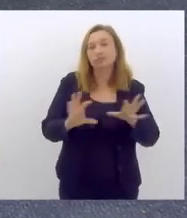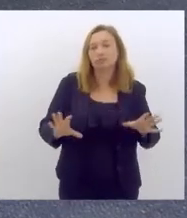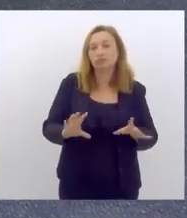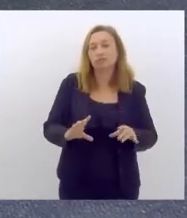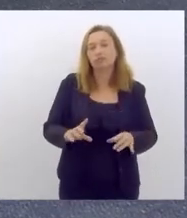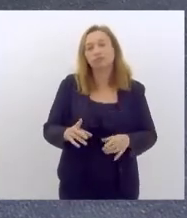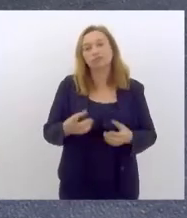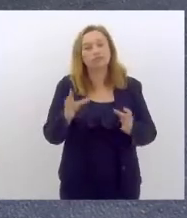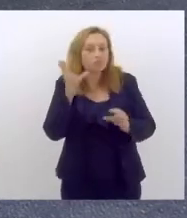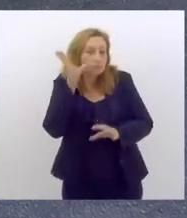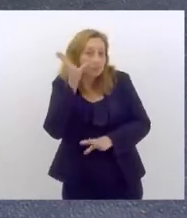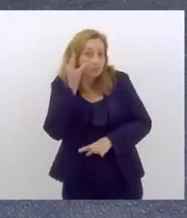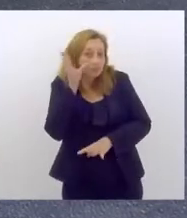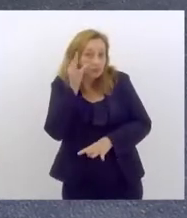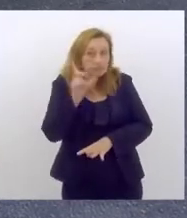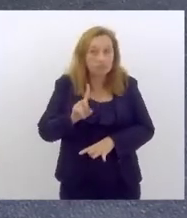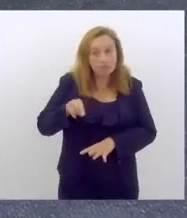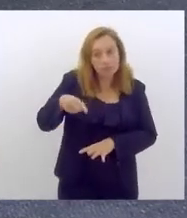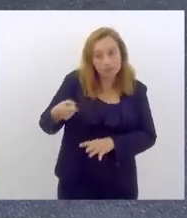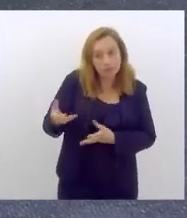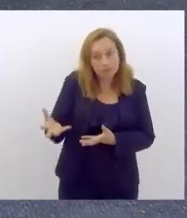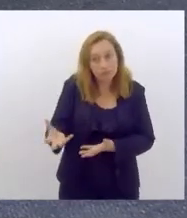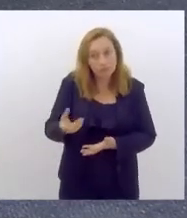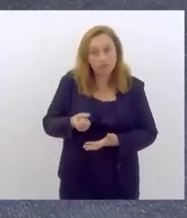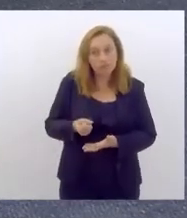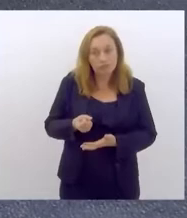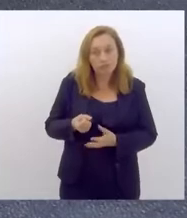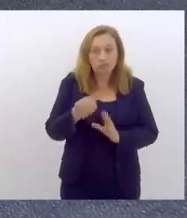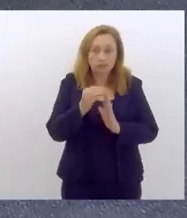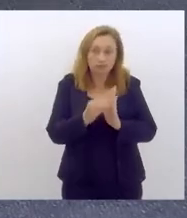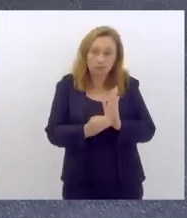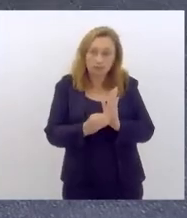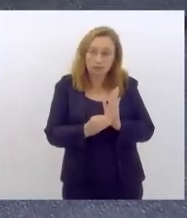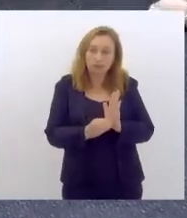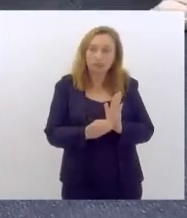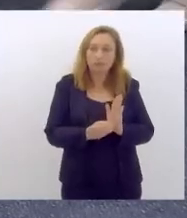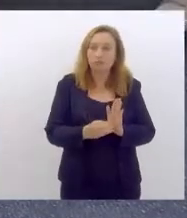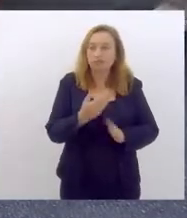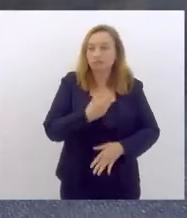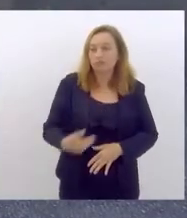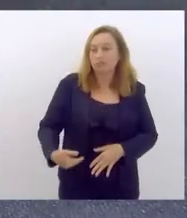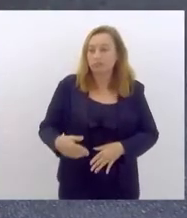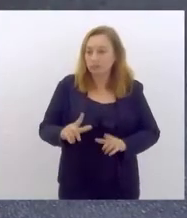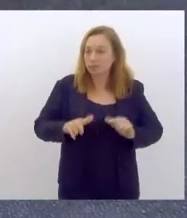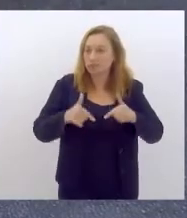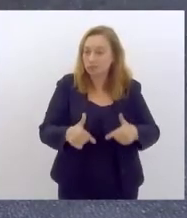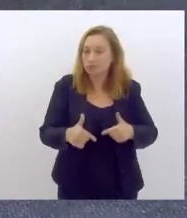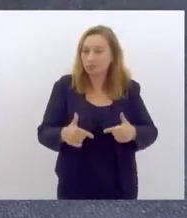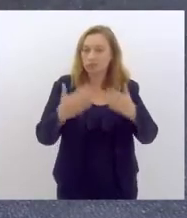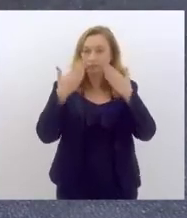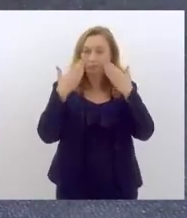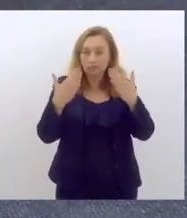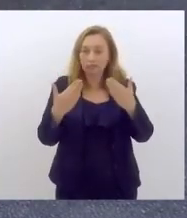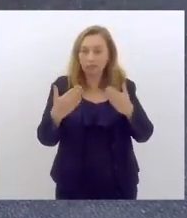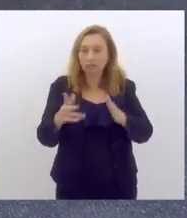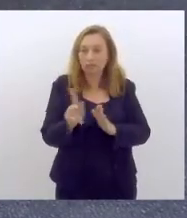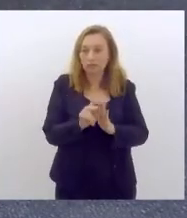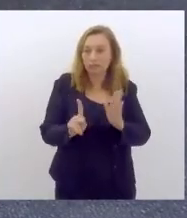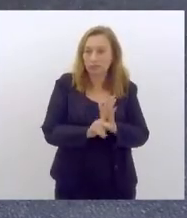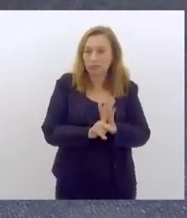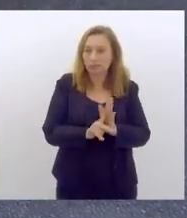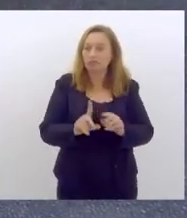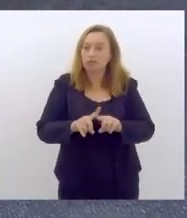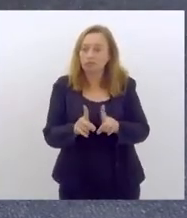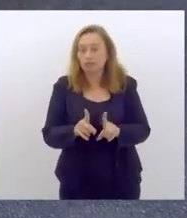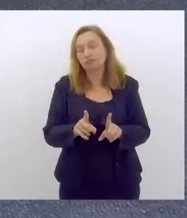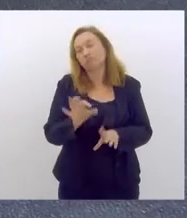E, curiosamente, após o recebimento do nosso ofício, o governo se movimentou, fez a apresentação do projeto, mas